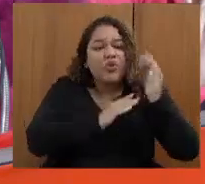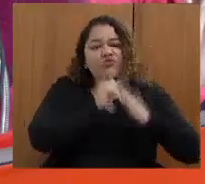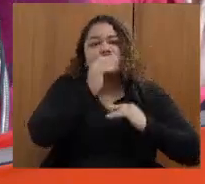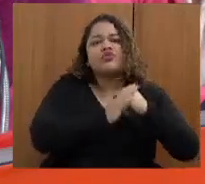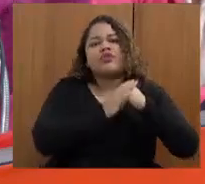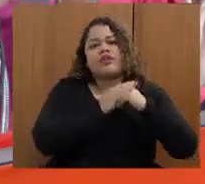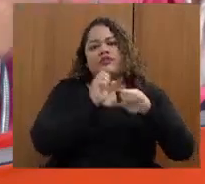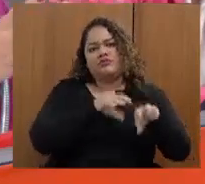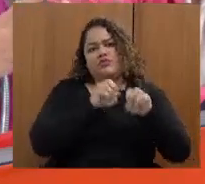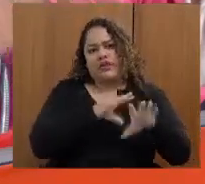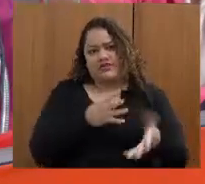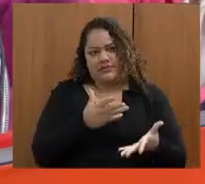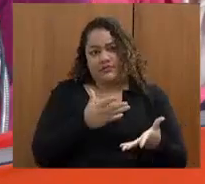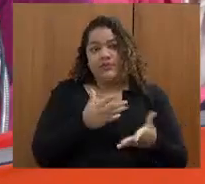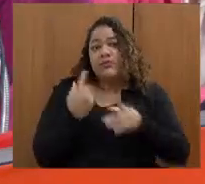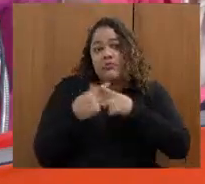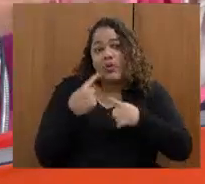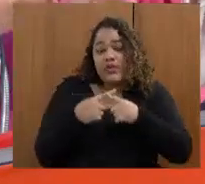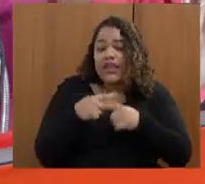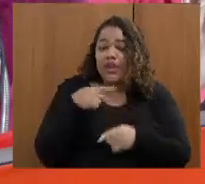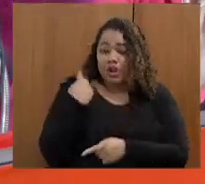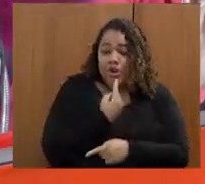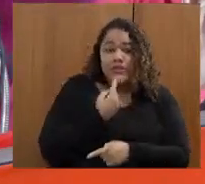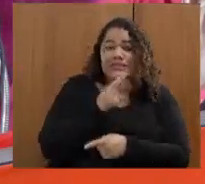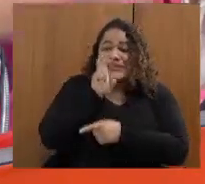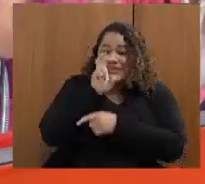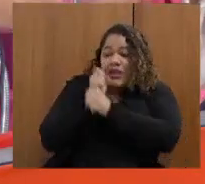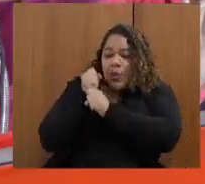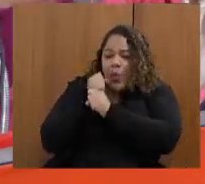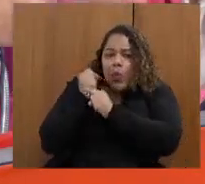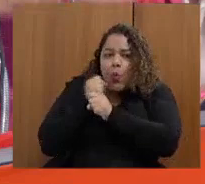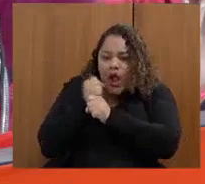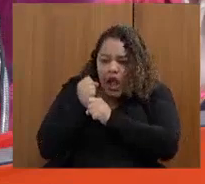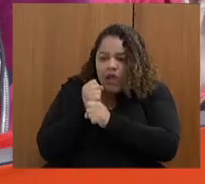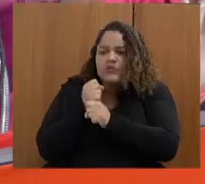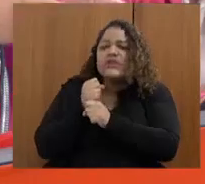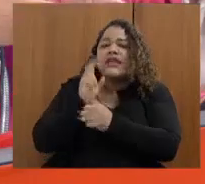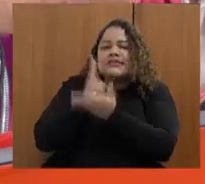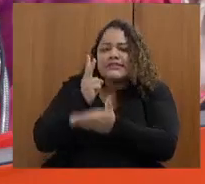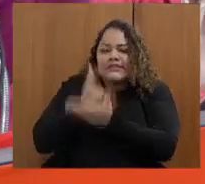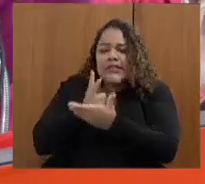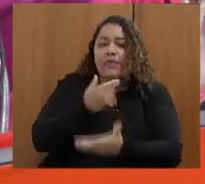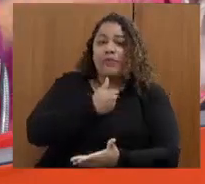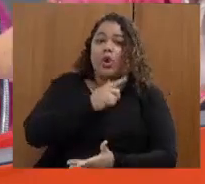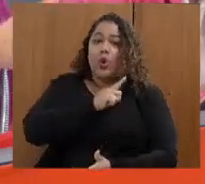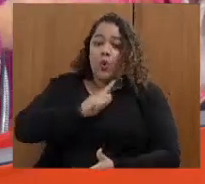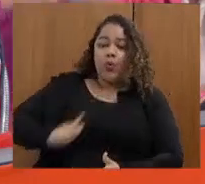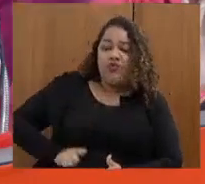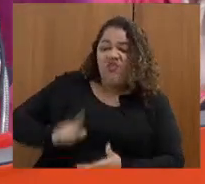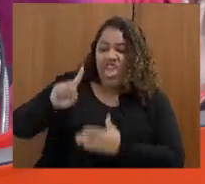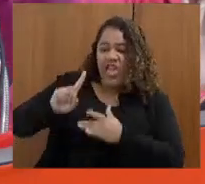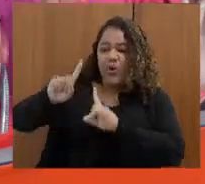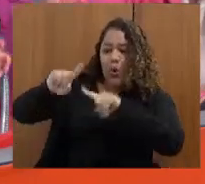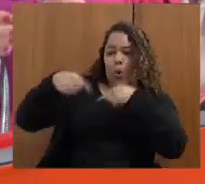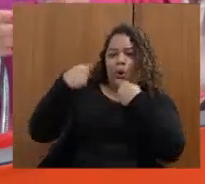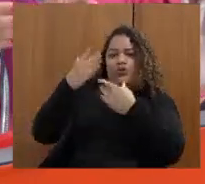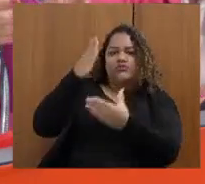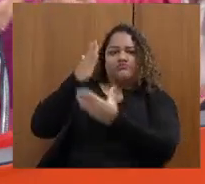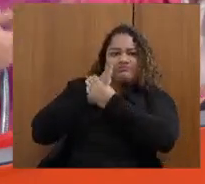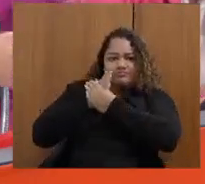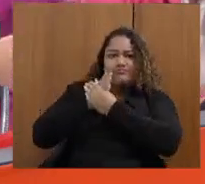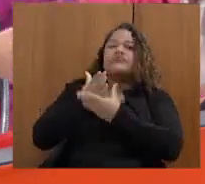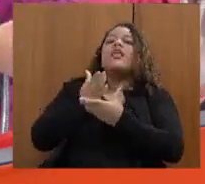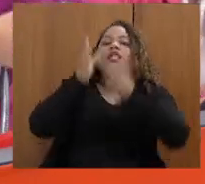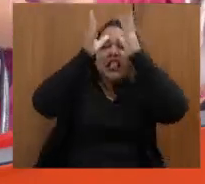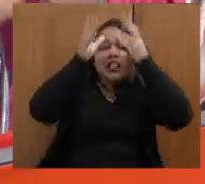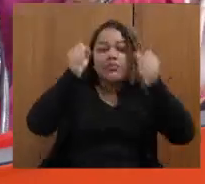a gente tá há cinco anos enfrentando ações judiciais do governo Tribunal de Justiça quanto no